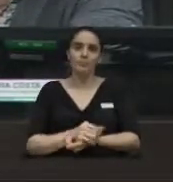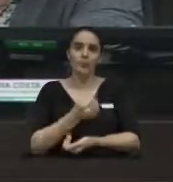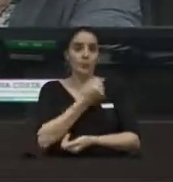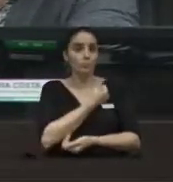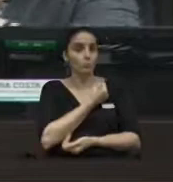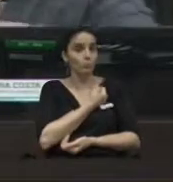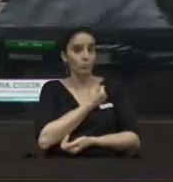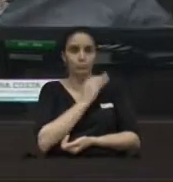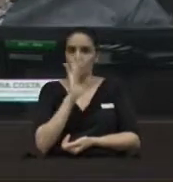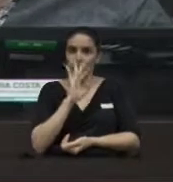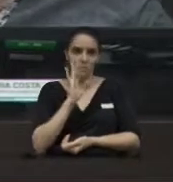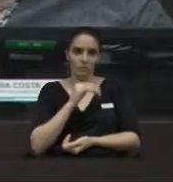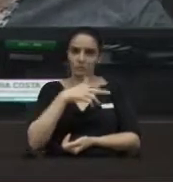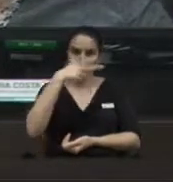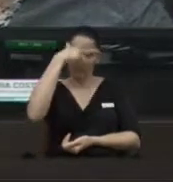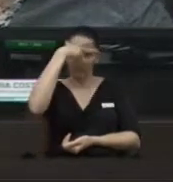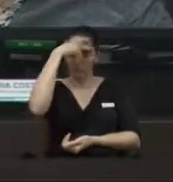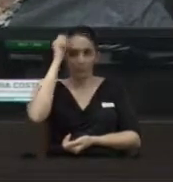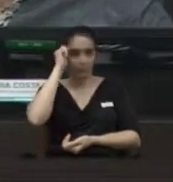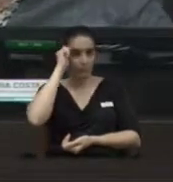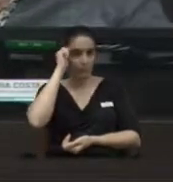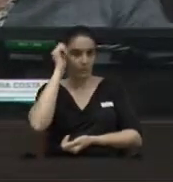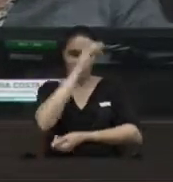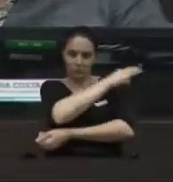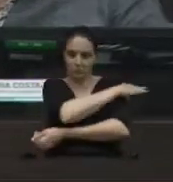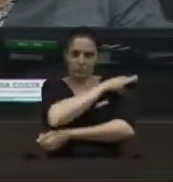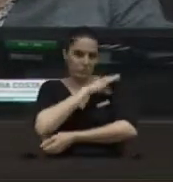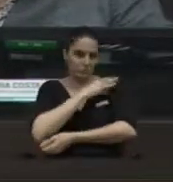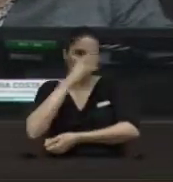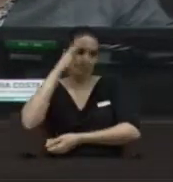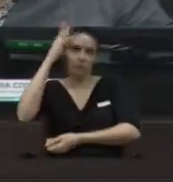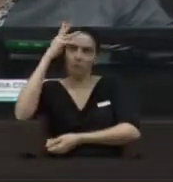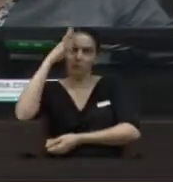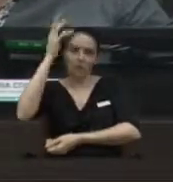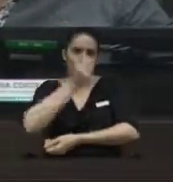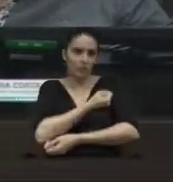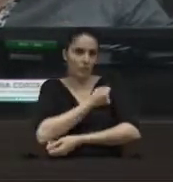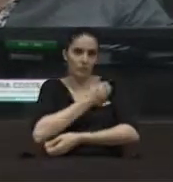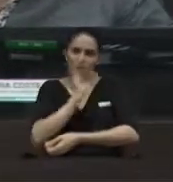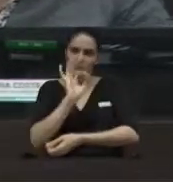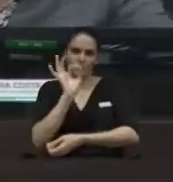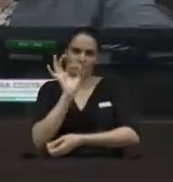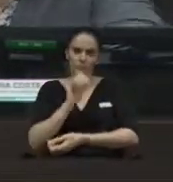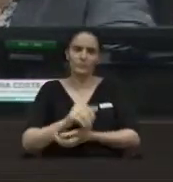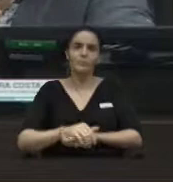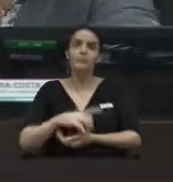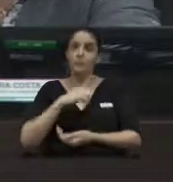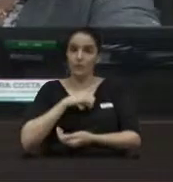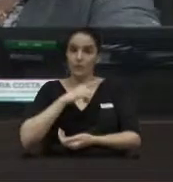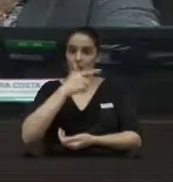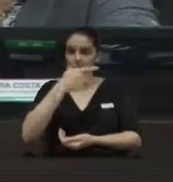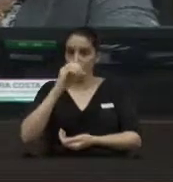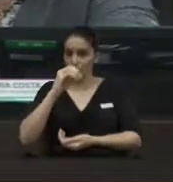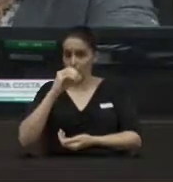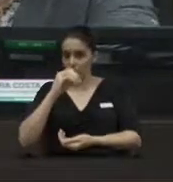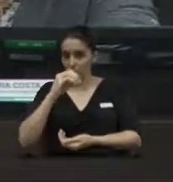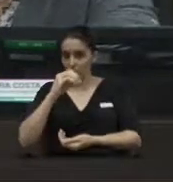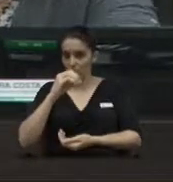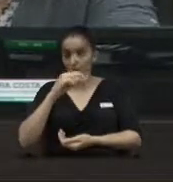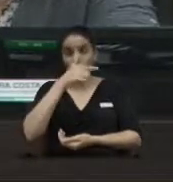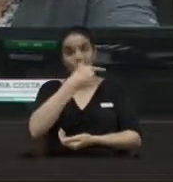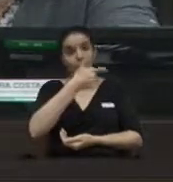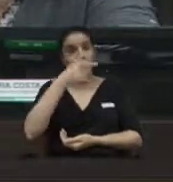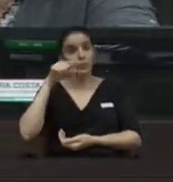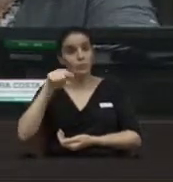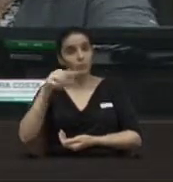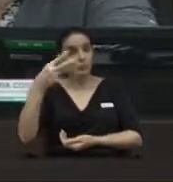é eu que invento, não é? Com relação a essa questão de médias que você fez, tem 2.300 inscritos